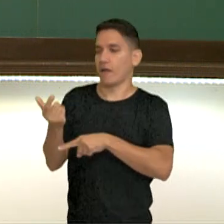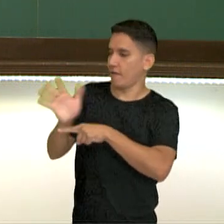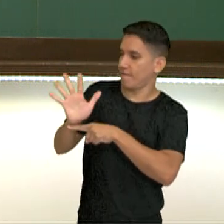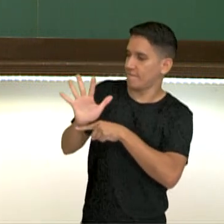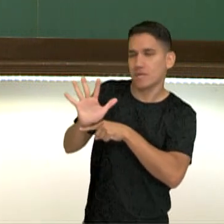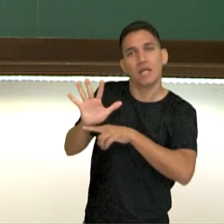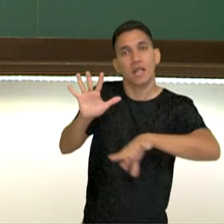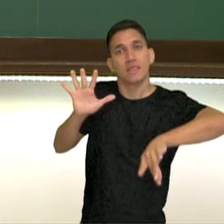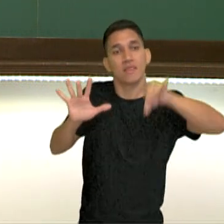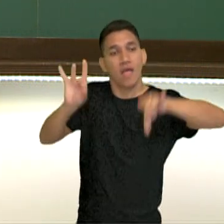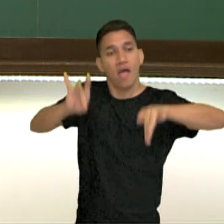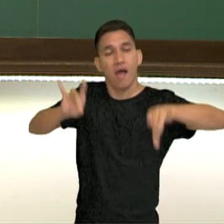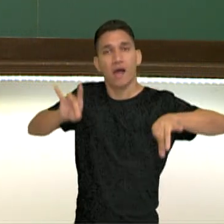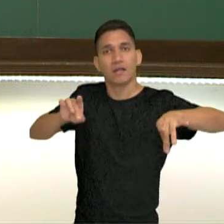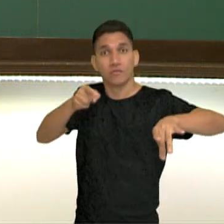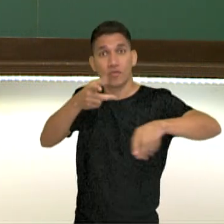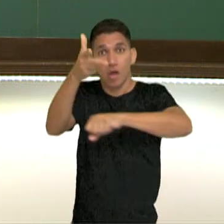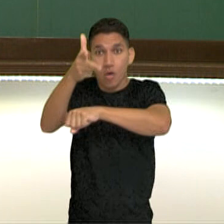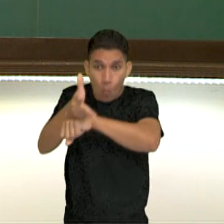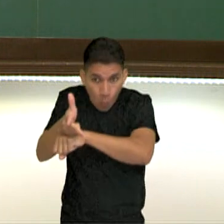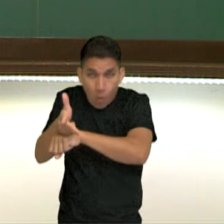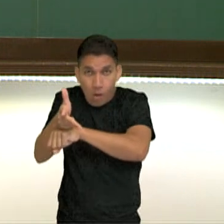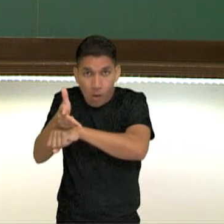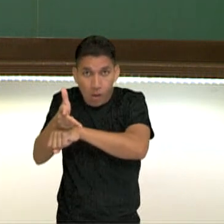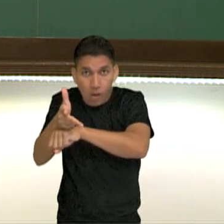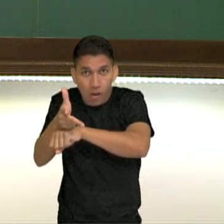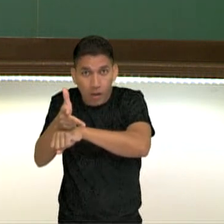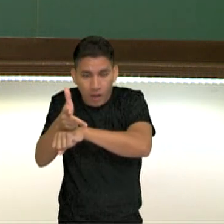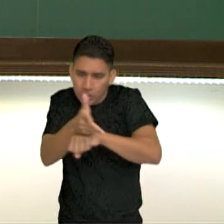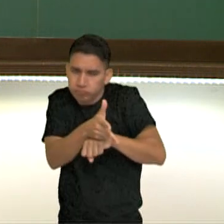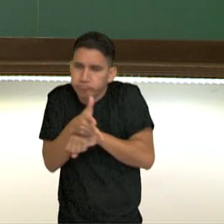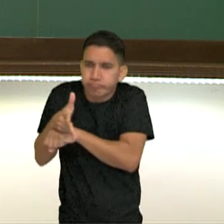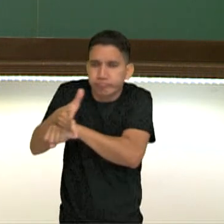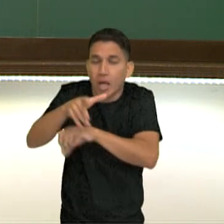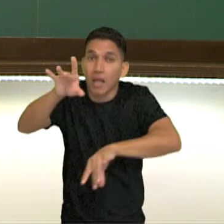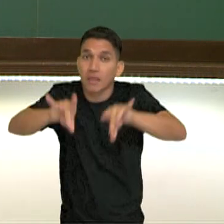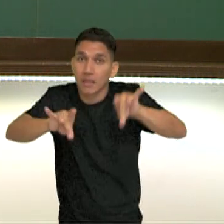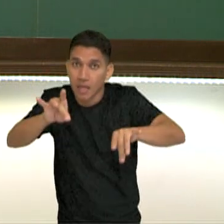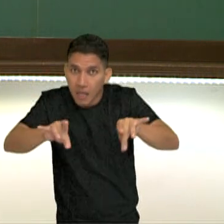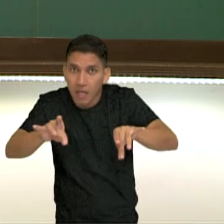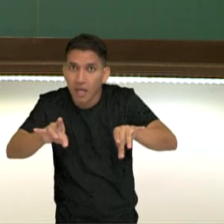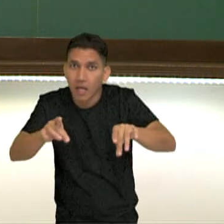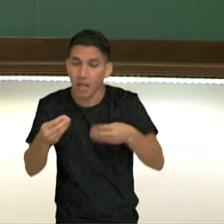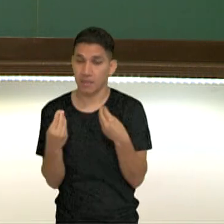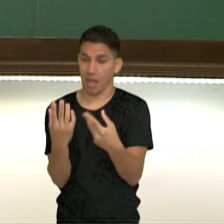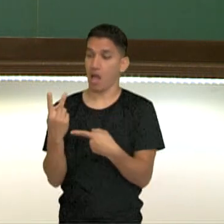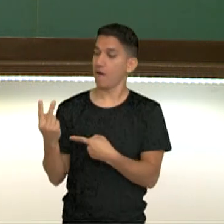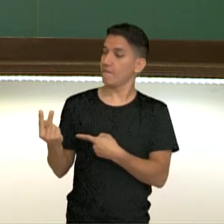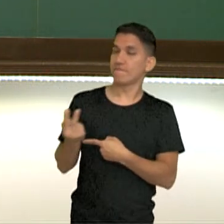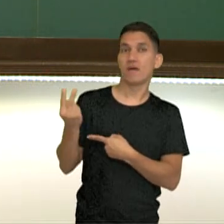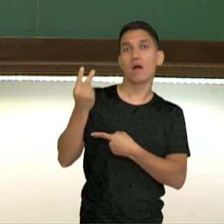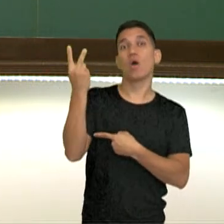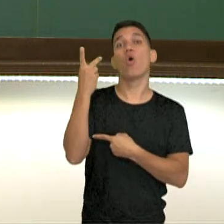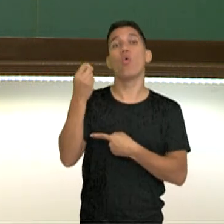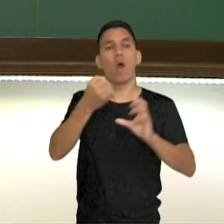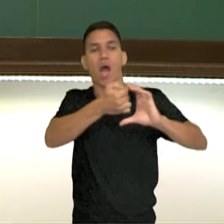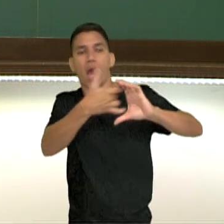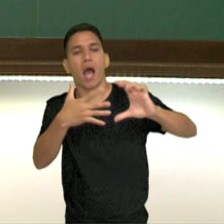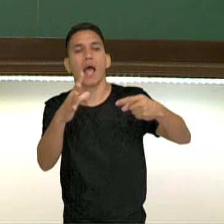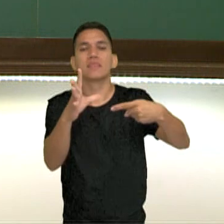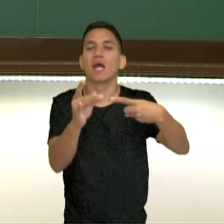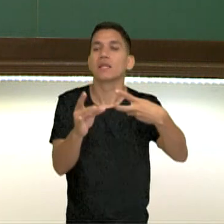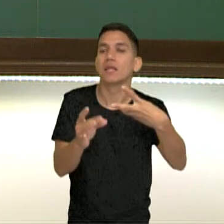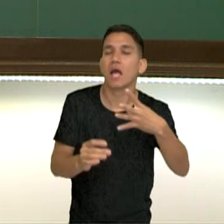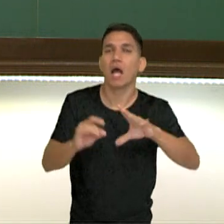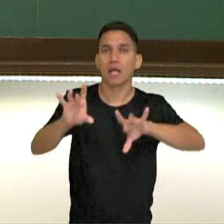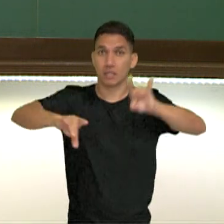videoteatro, né? Você gravar um teatro, né, filmar um teatro, valorizando as características teatrais,